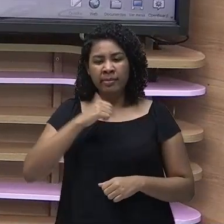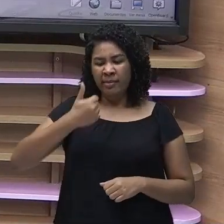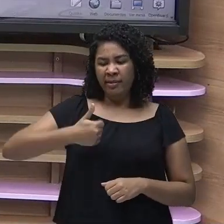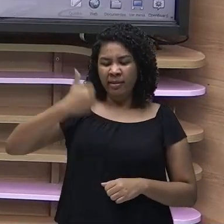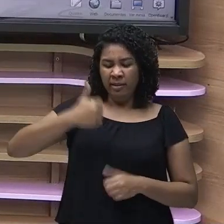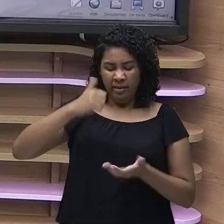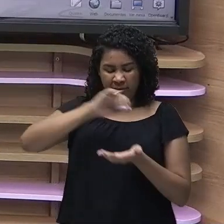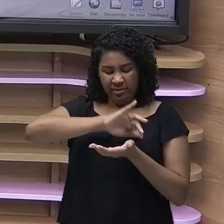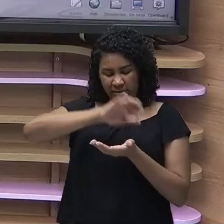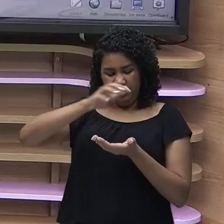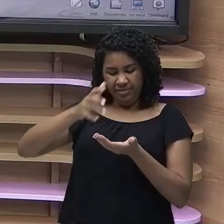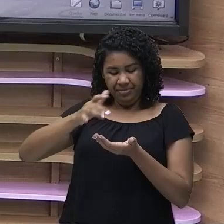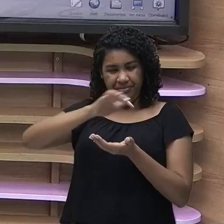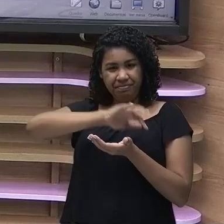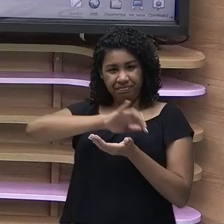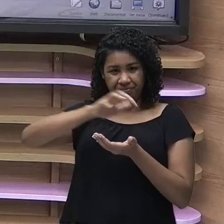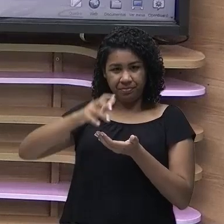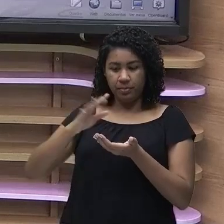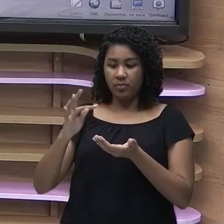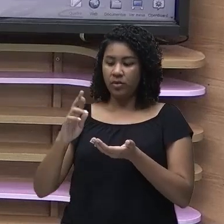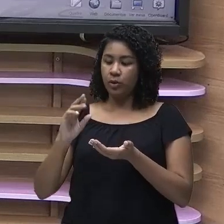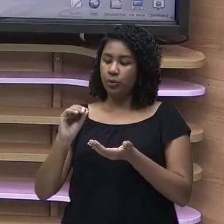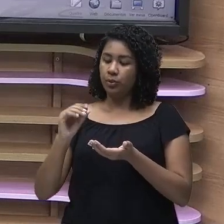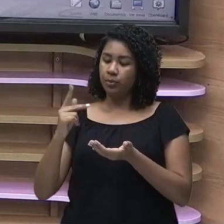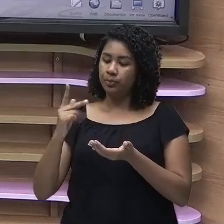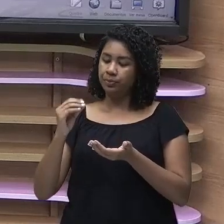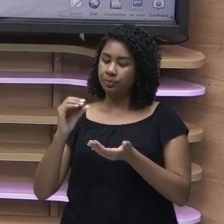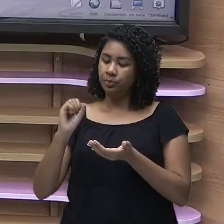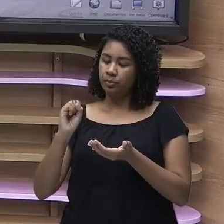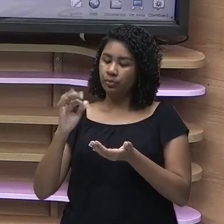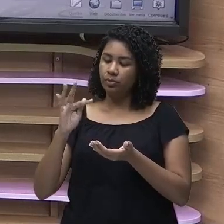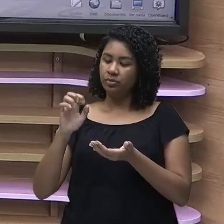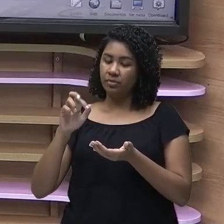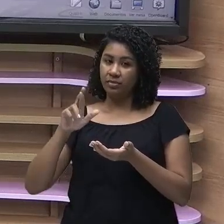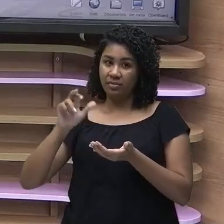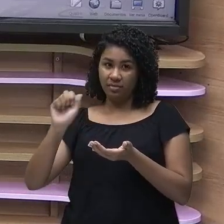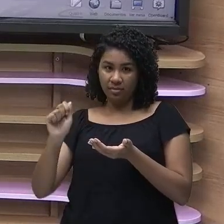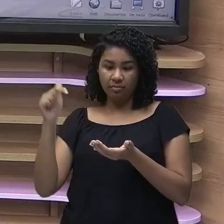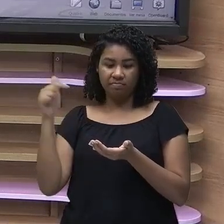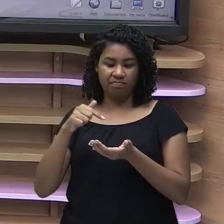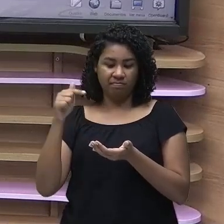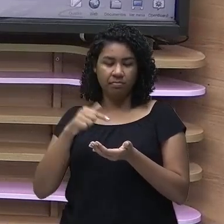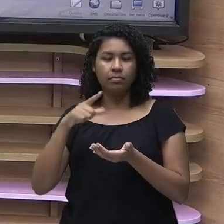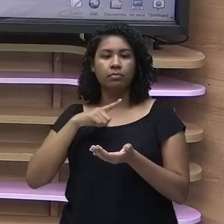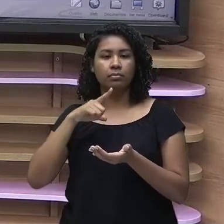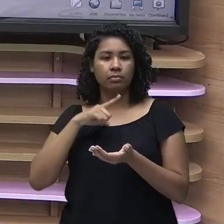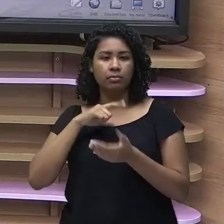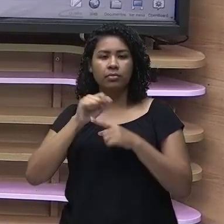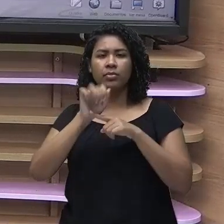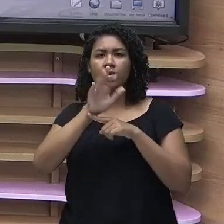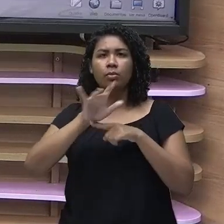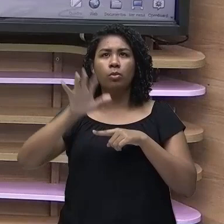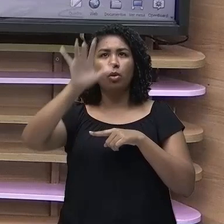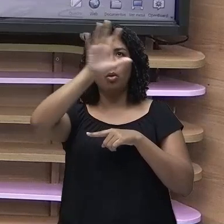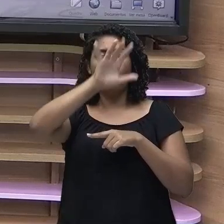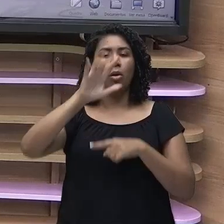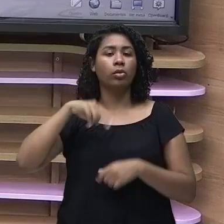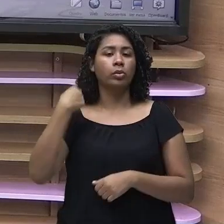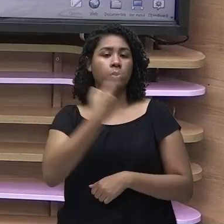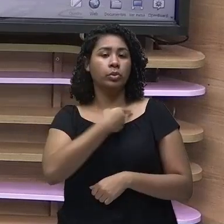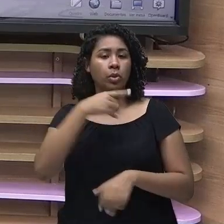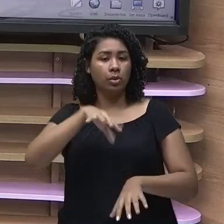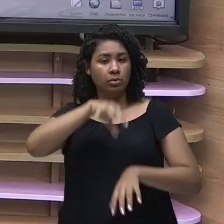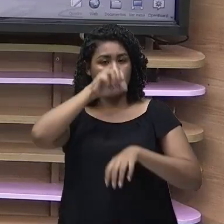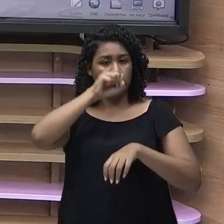que é a troposfera, que está próxima à superfície terrestre, onde tem os gases que nós respiramos, que nós inalamos, ele vai ser